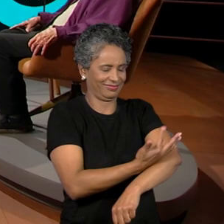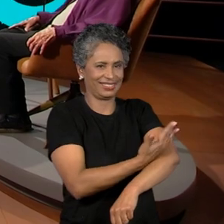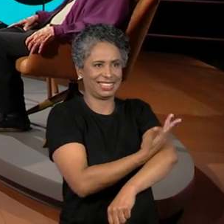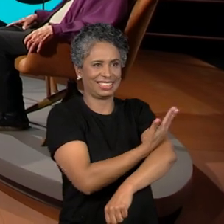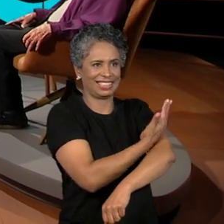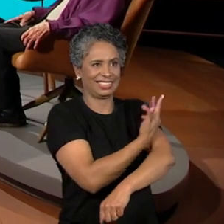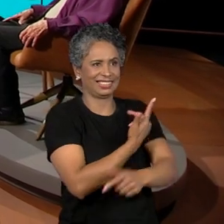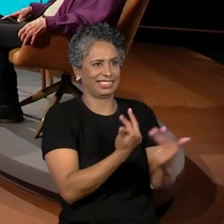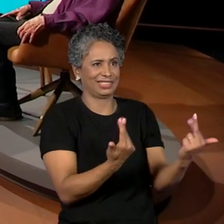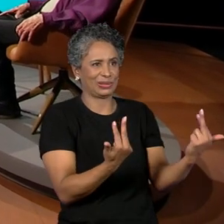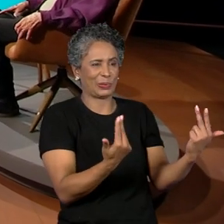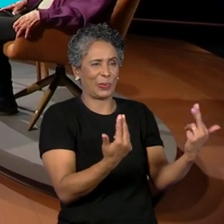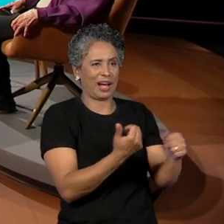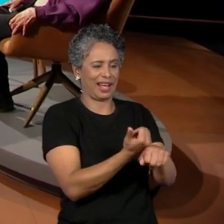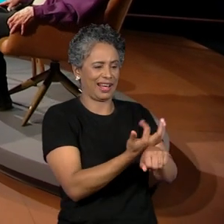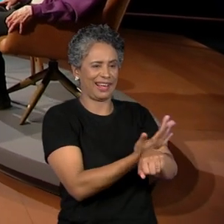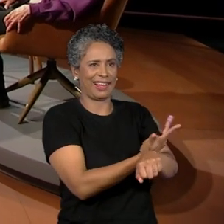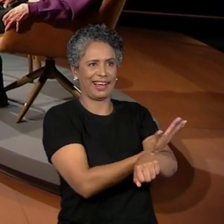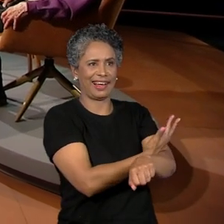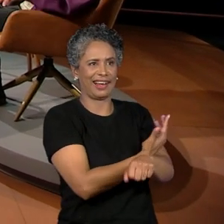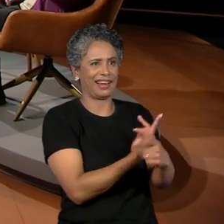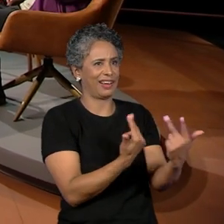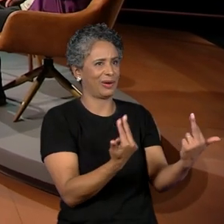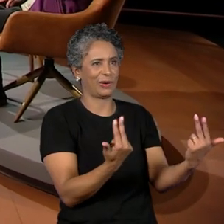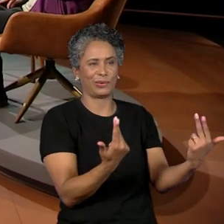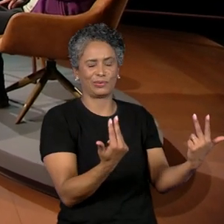emocionado. A sua emoção também nos emociona.